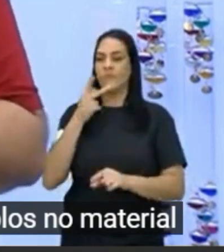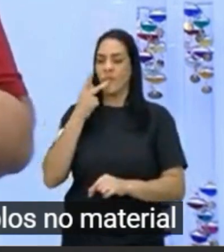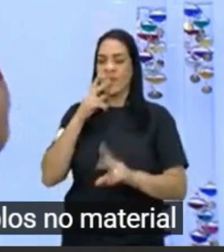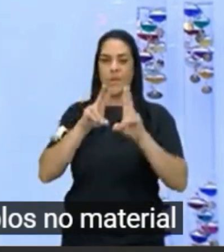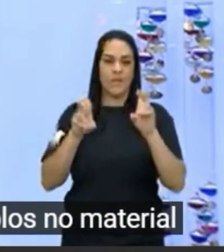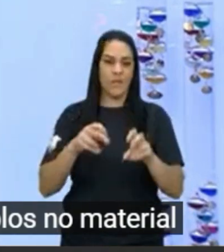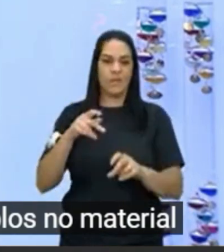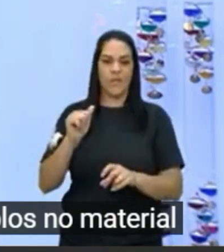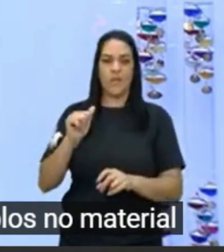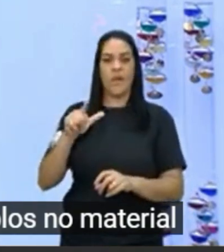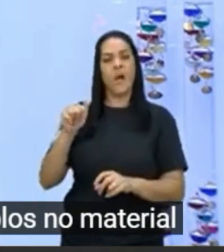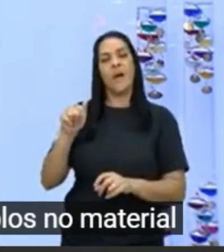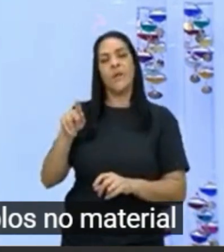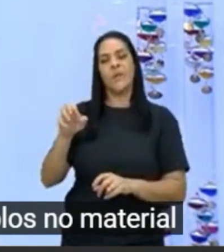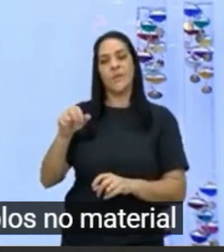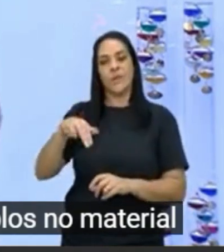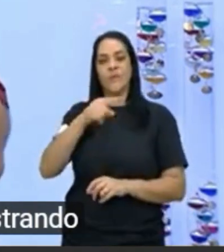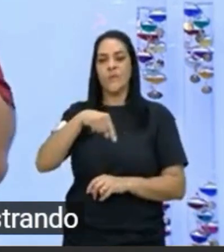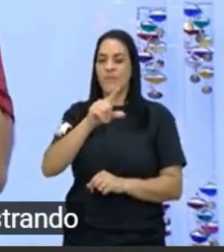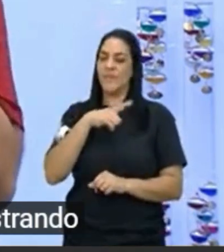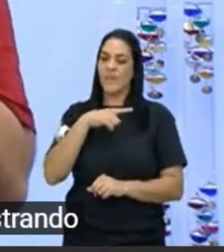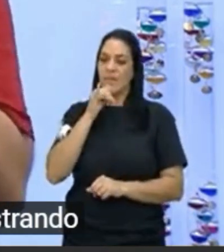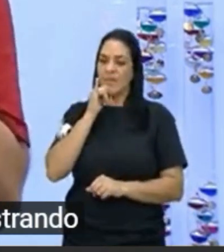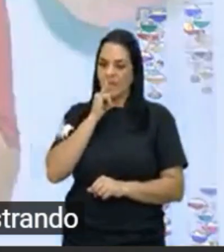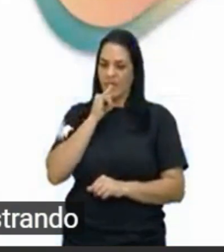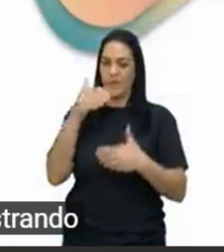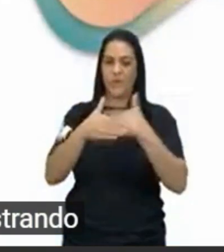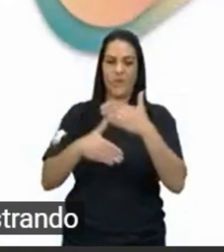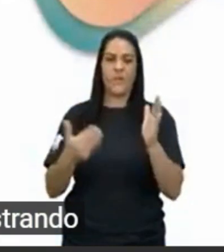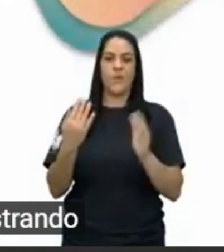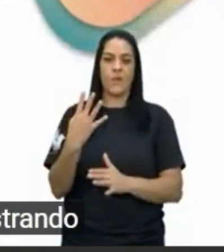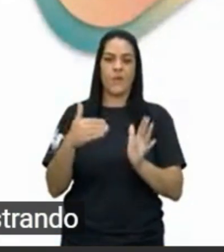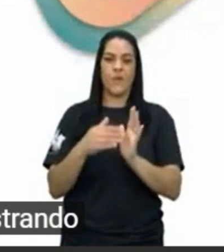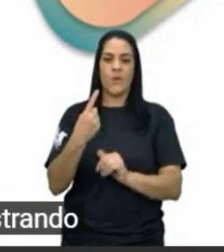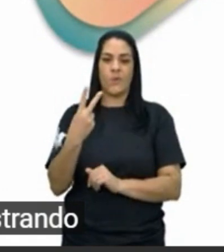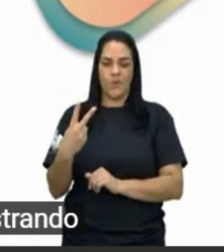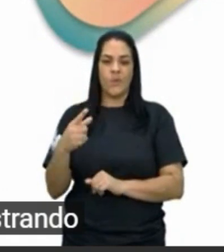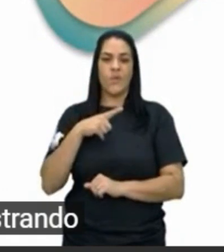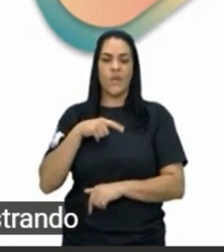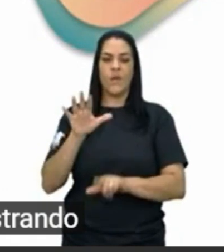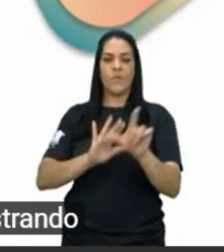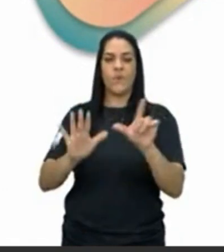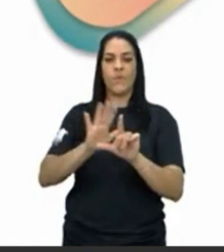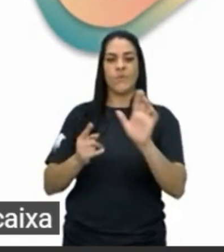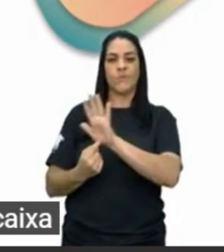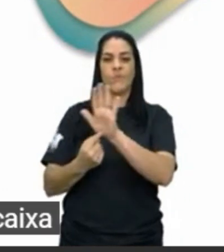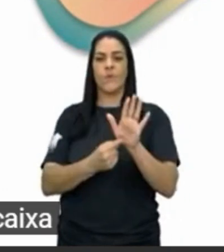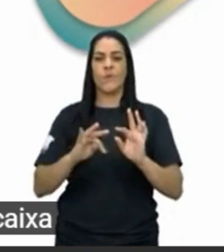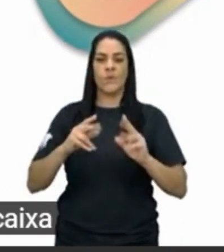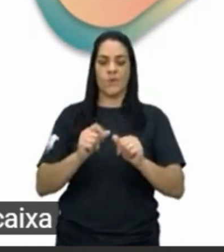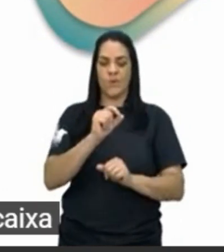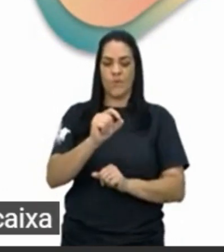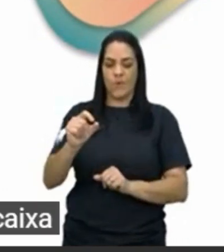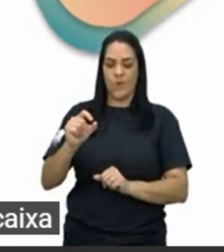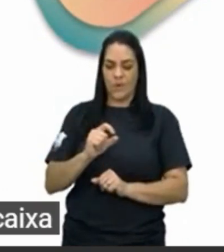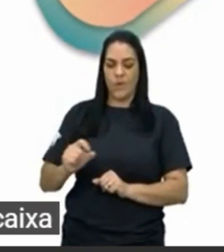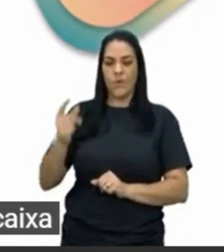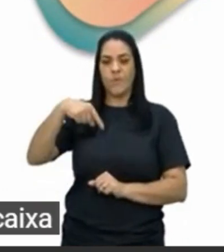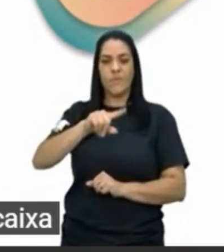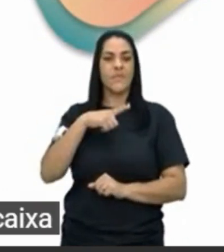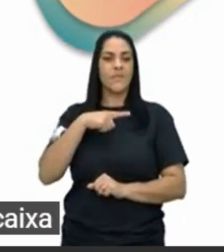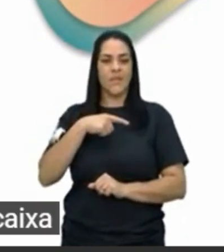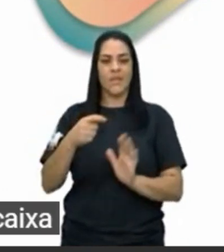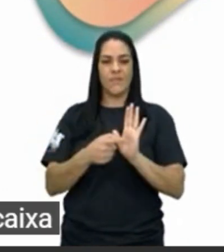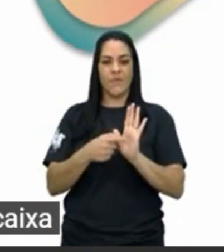um pouquinho agora sobre a pinagem, você tem exemplos do material digital, lá do slide 4 até o 12. Tem até uma imagem mostrando os pinos que você tem